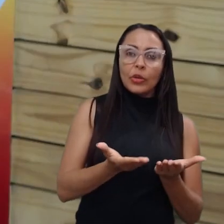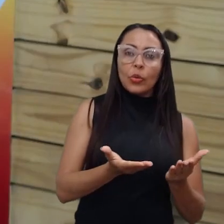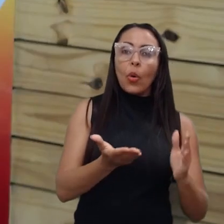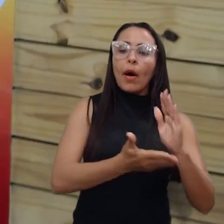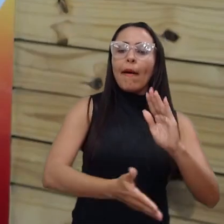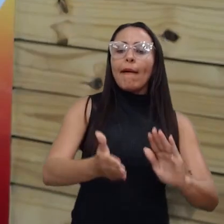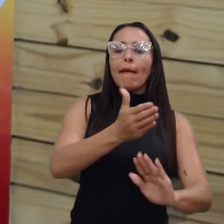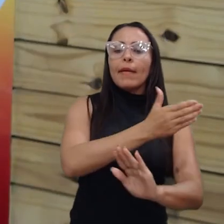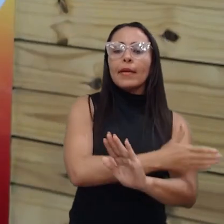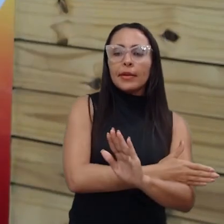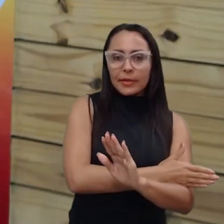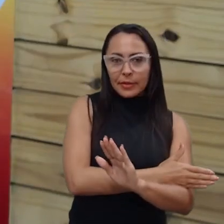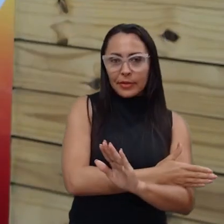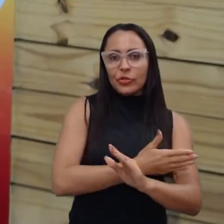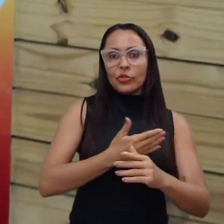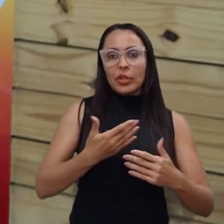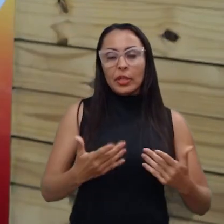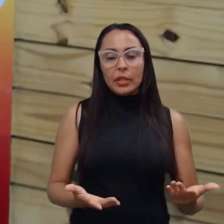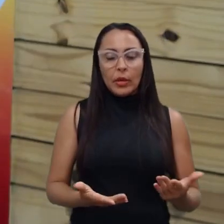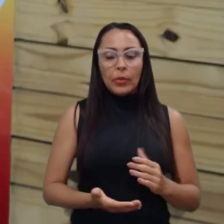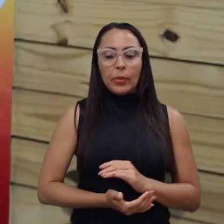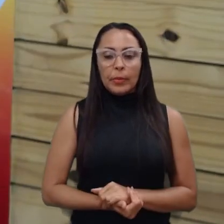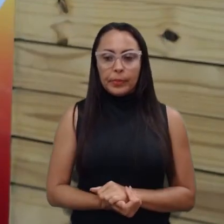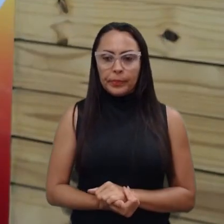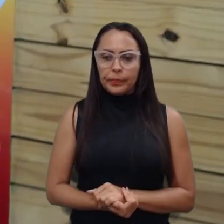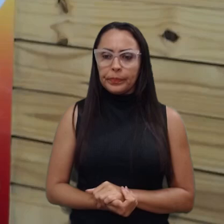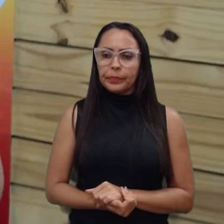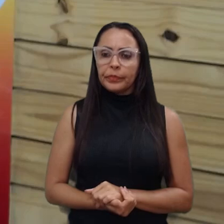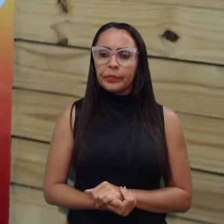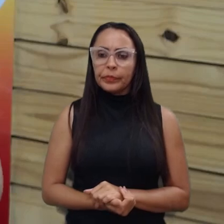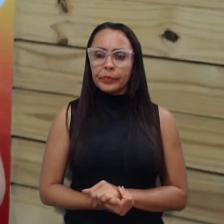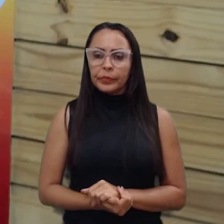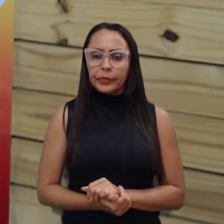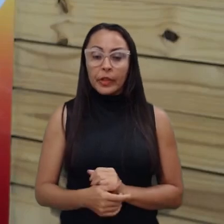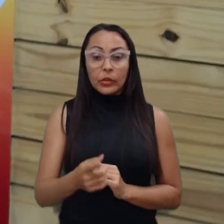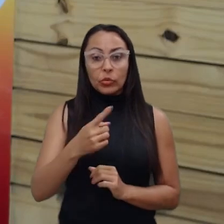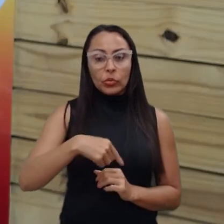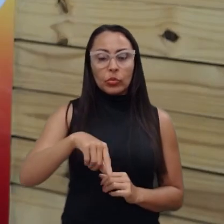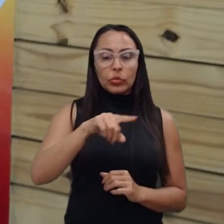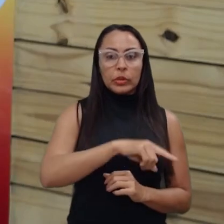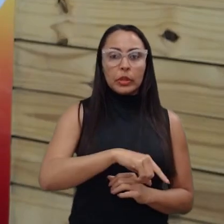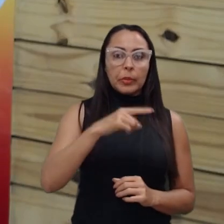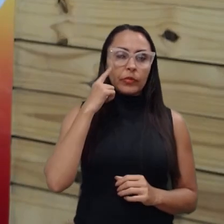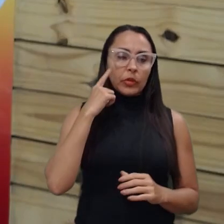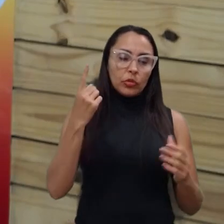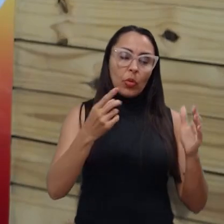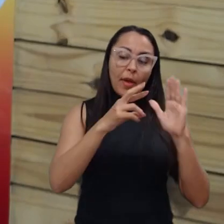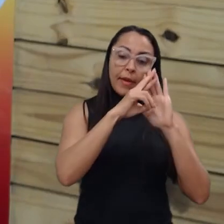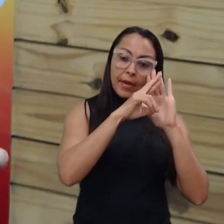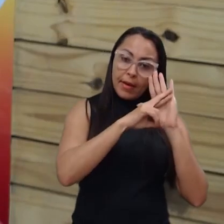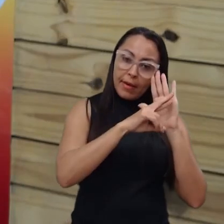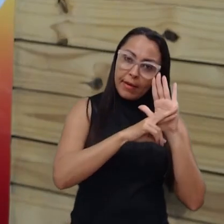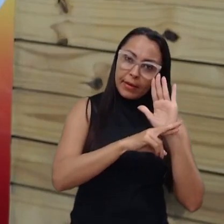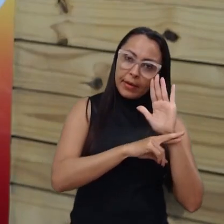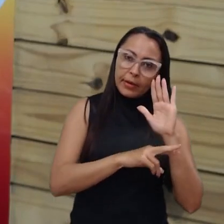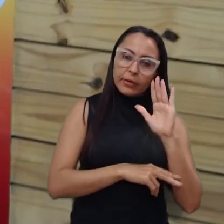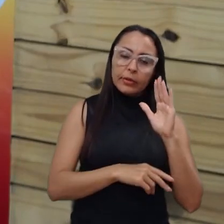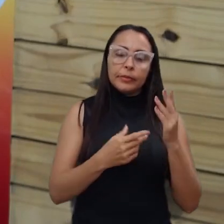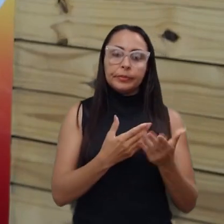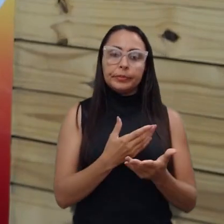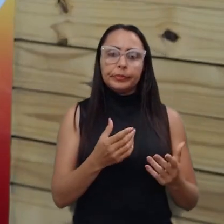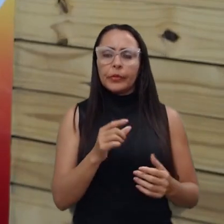ter níveis adequados para isso tudo estar previsto em norma. Que níveis são